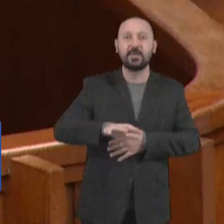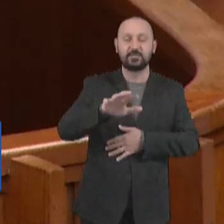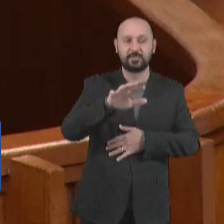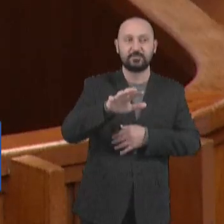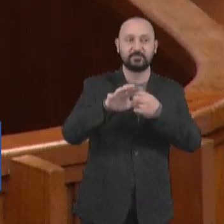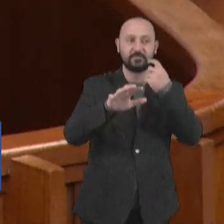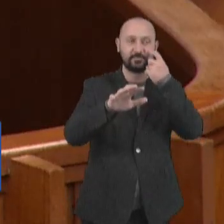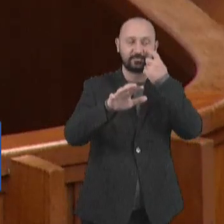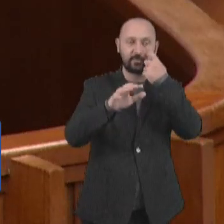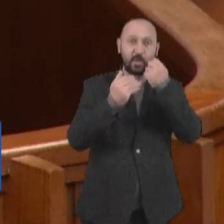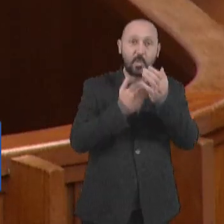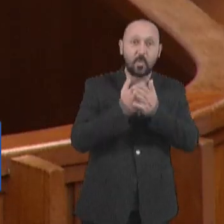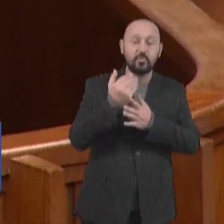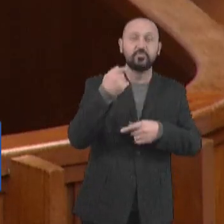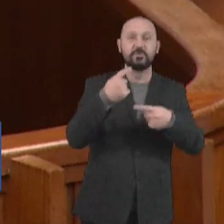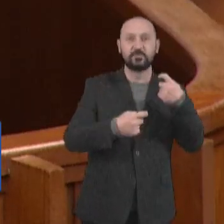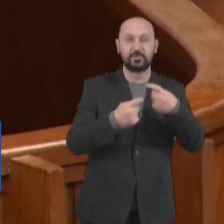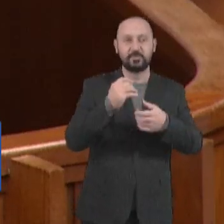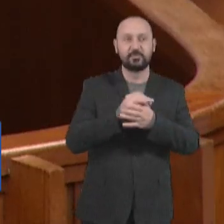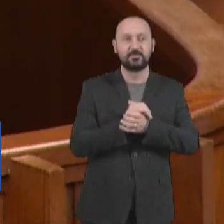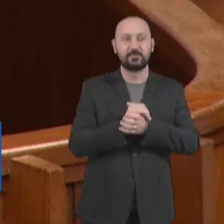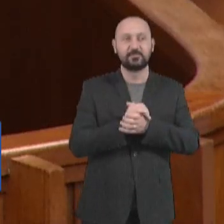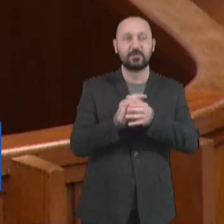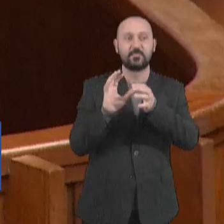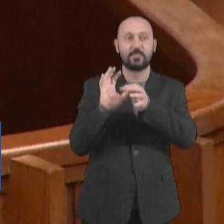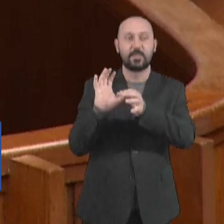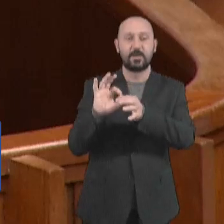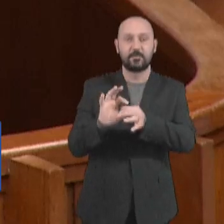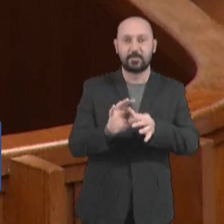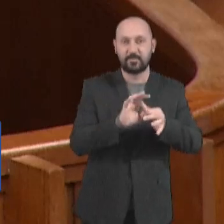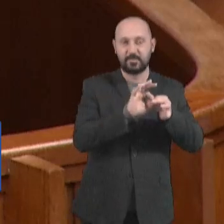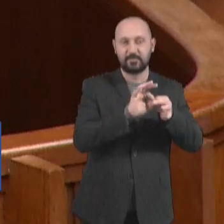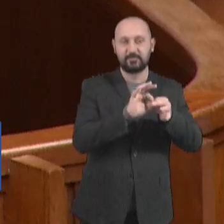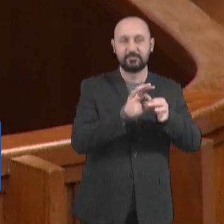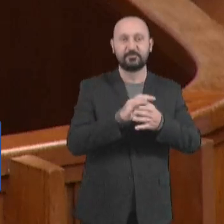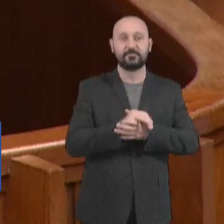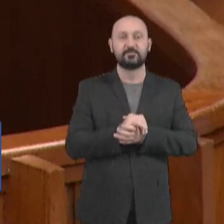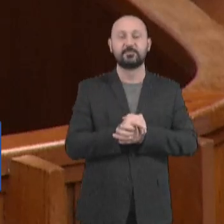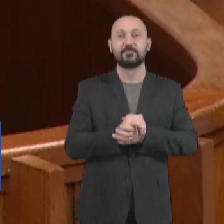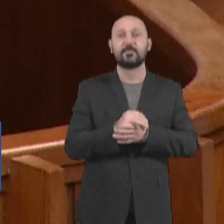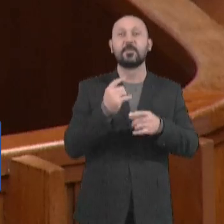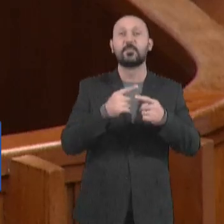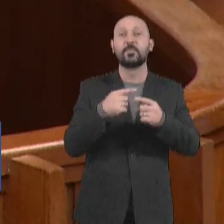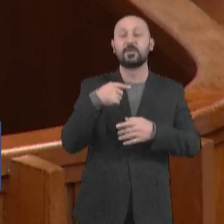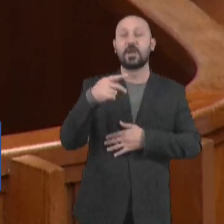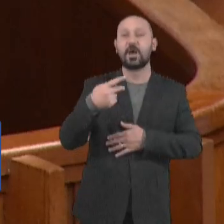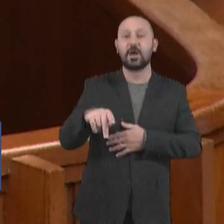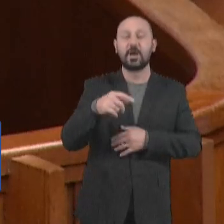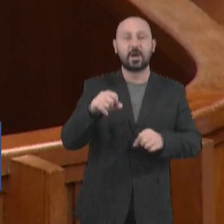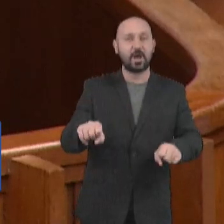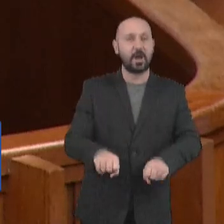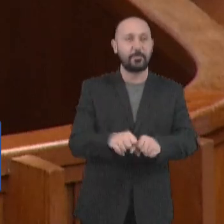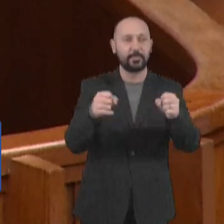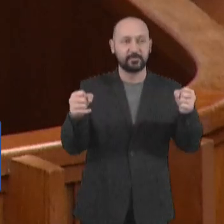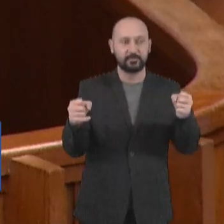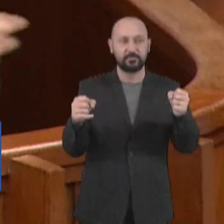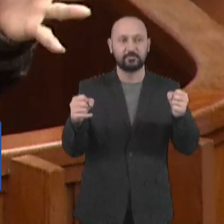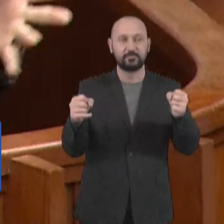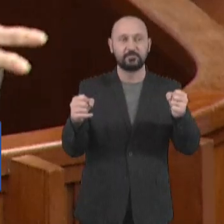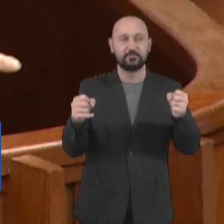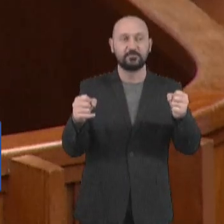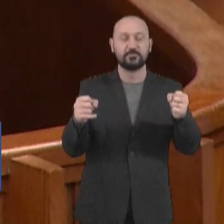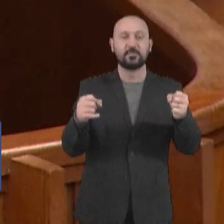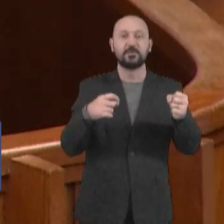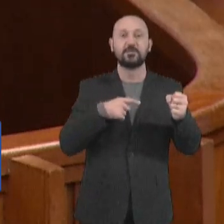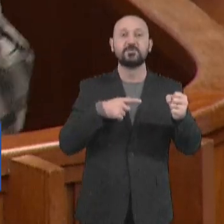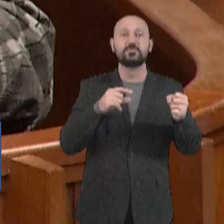região, para o palco da guerra, para o cenário da guerra. Porque Paraguai arrasado, havia uma